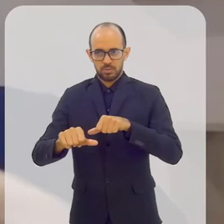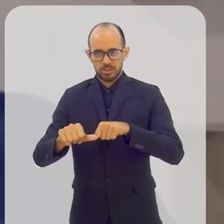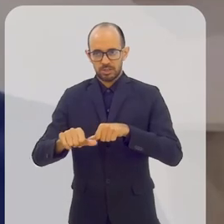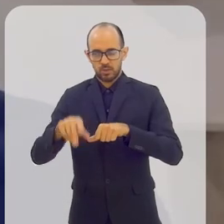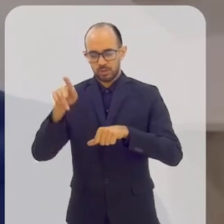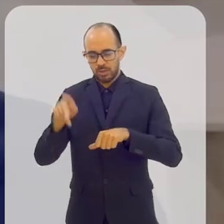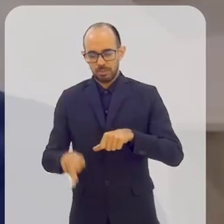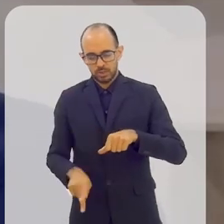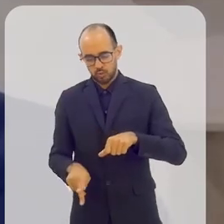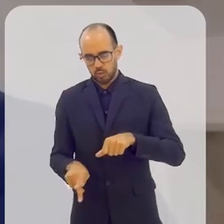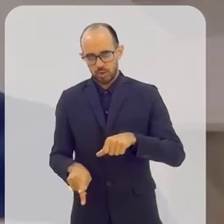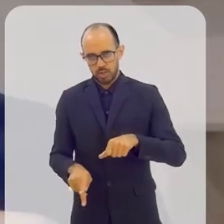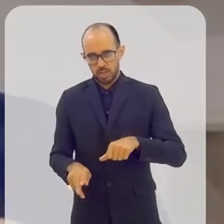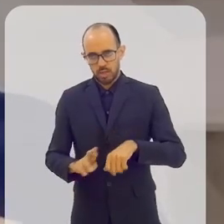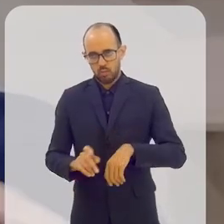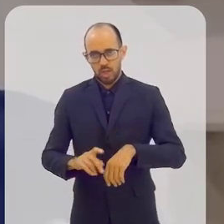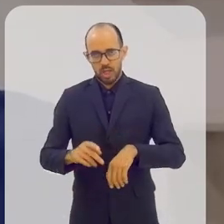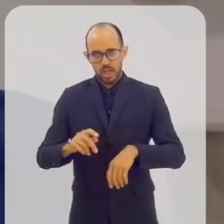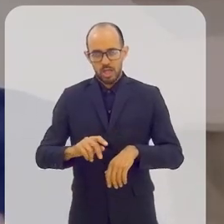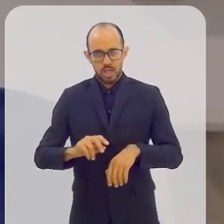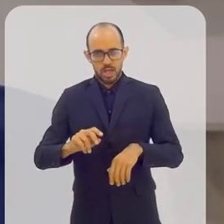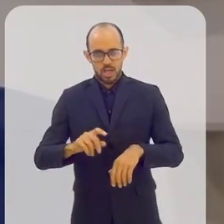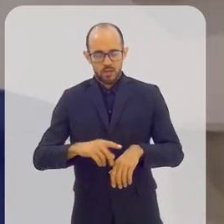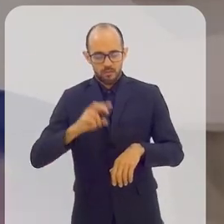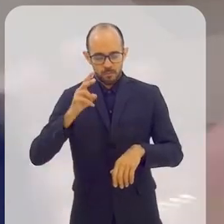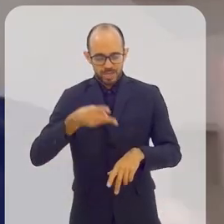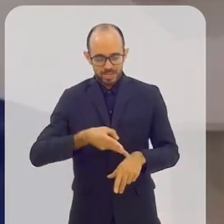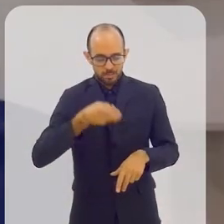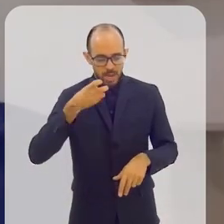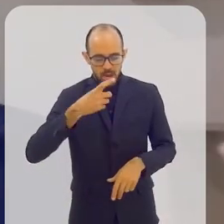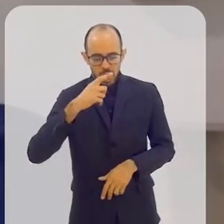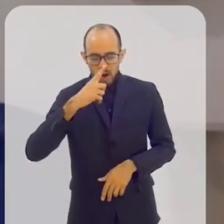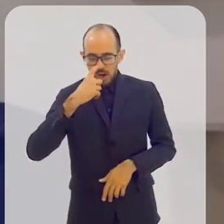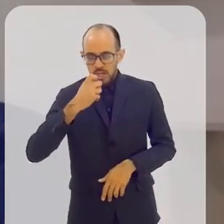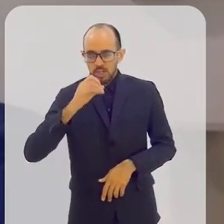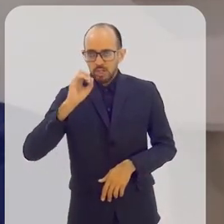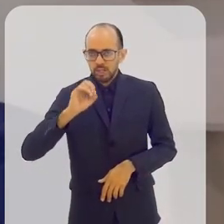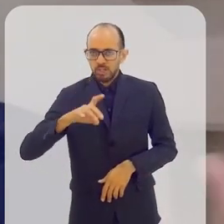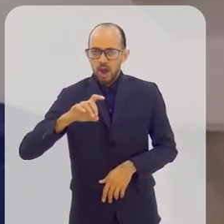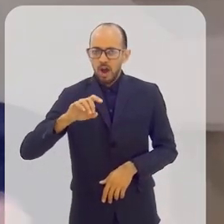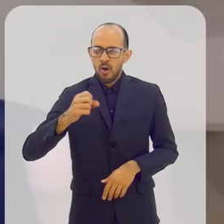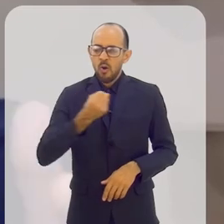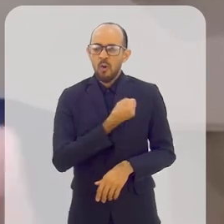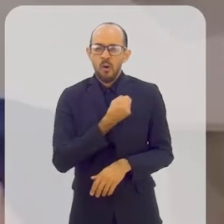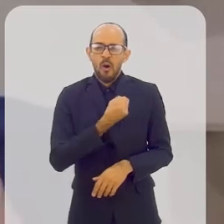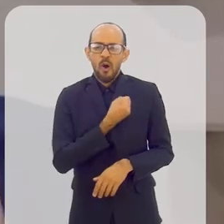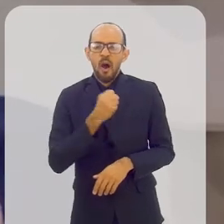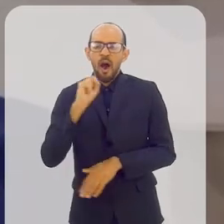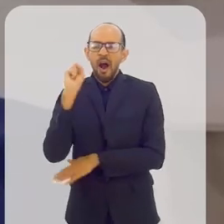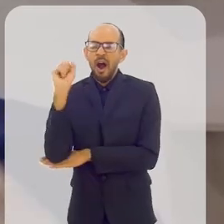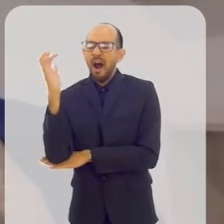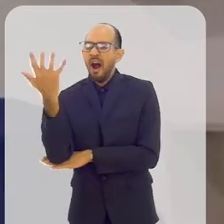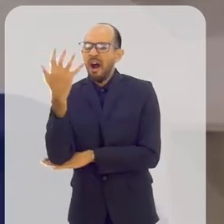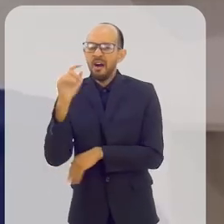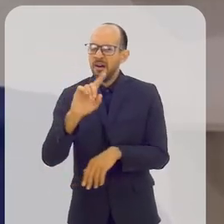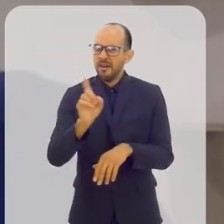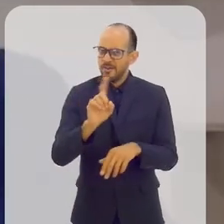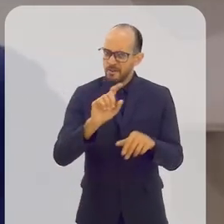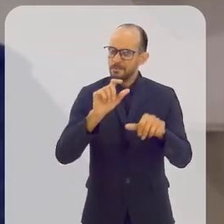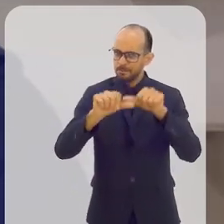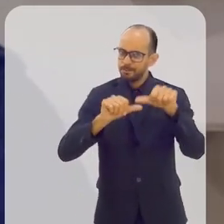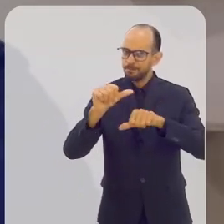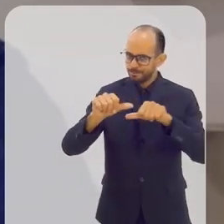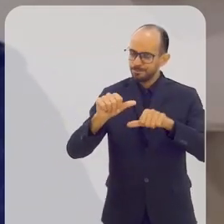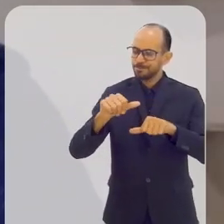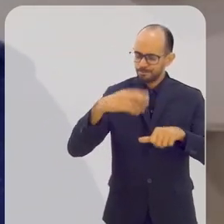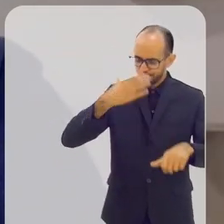do indivíduo, né? A gente não olha mais para o lixo como um indicador ambiental somente, a gente olha para o lixo como um indicador de mudança